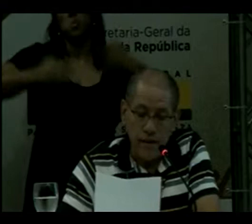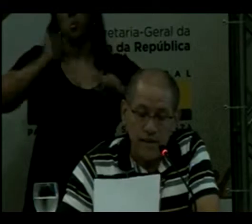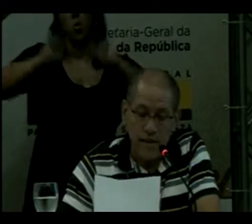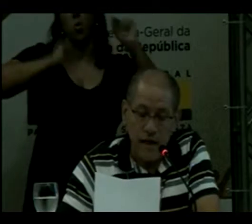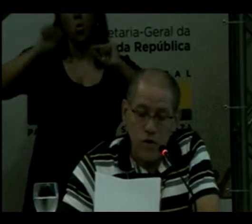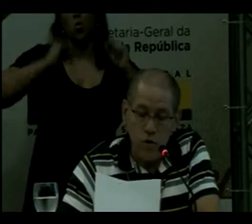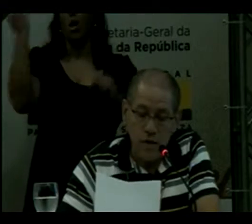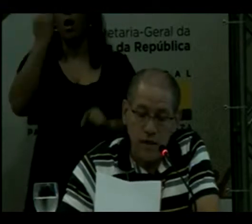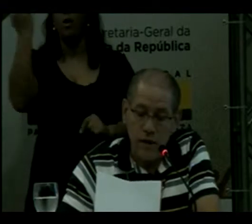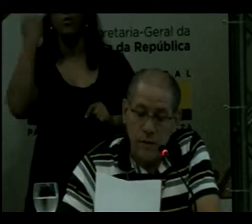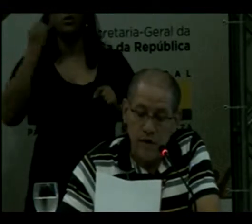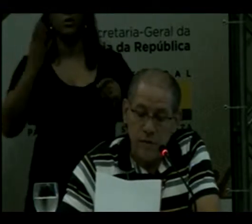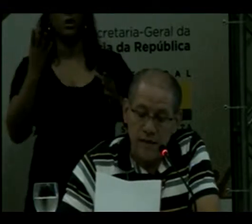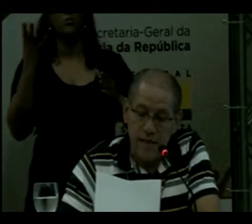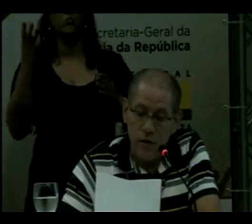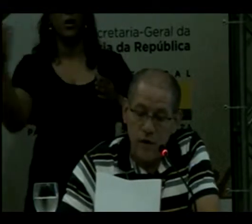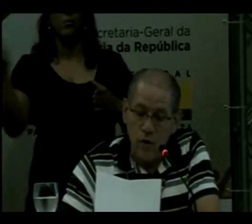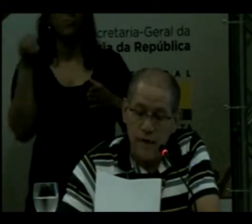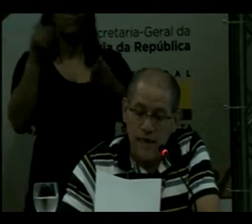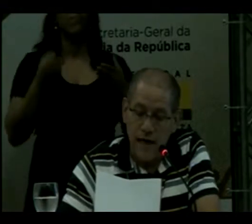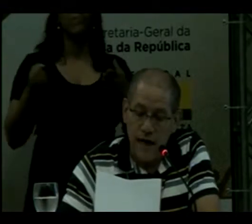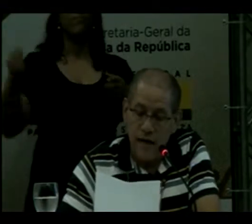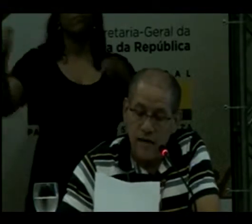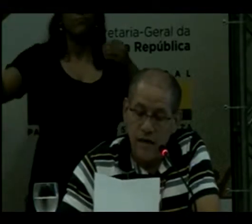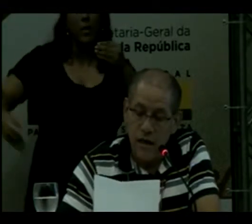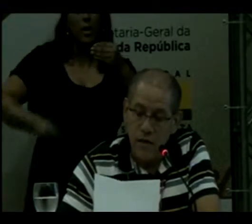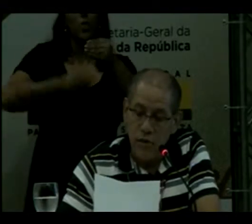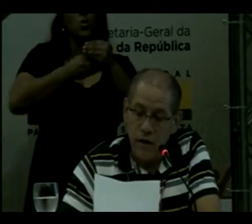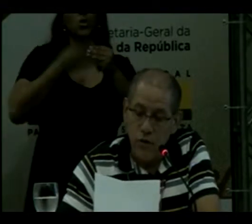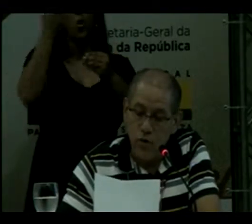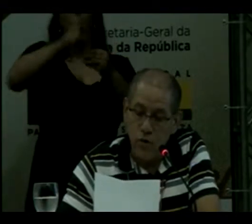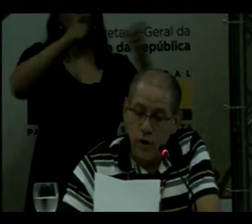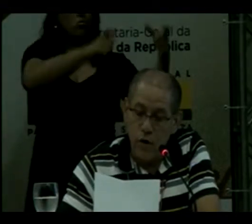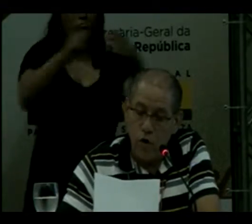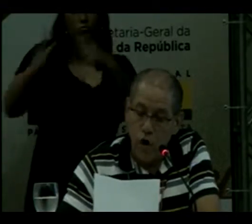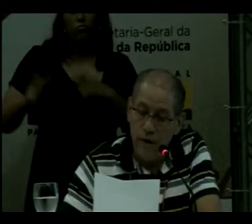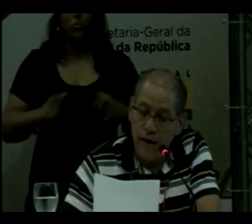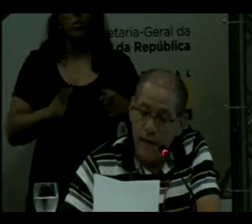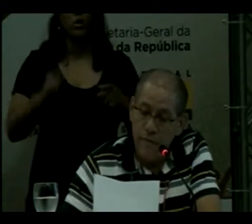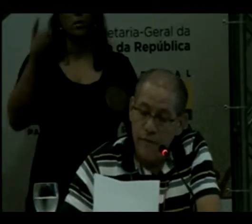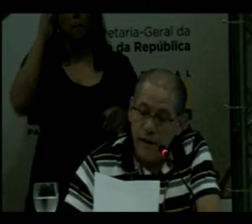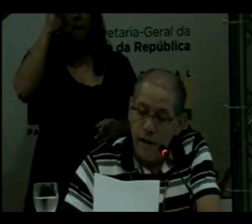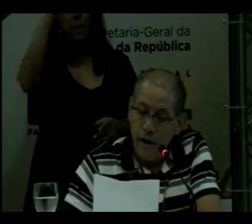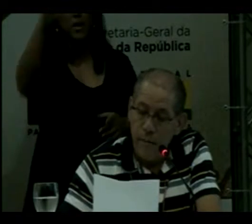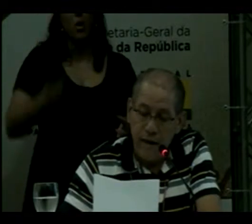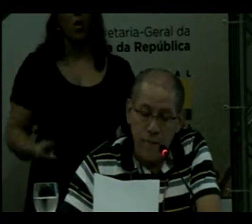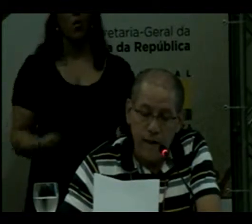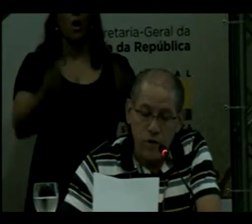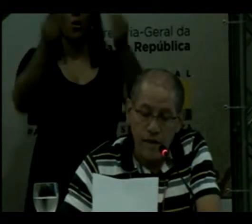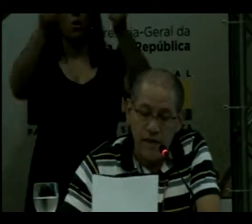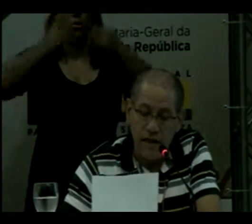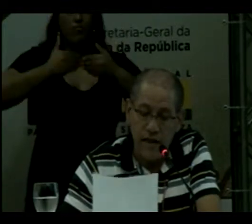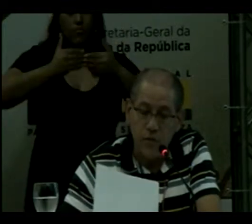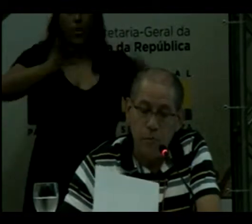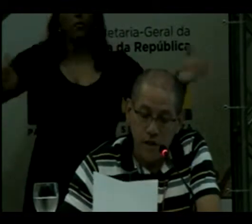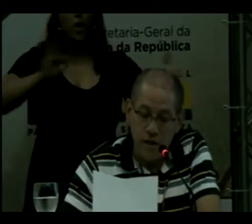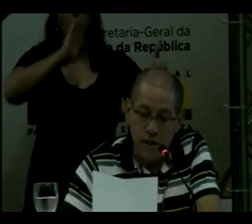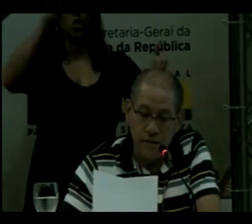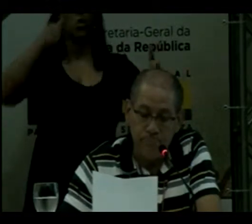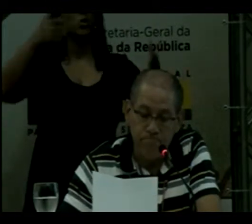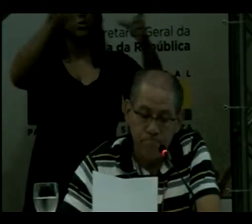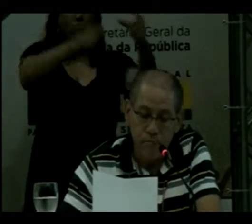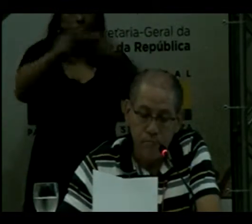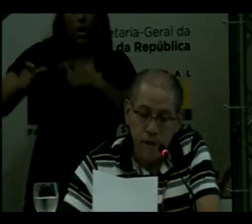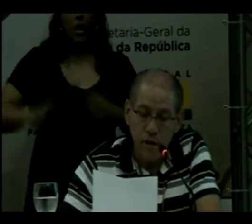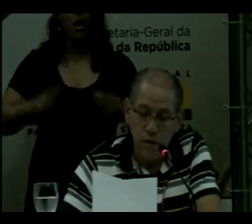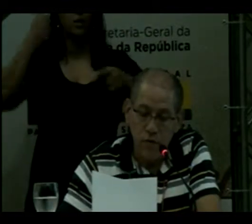a importância da inclusão da participação em outras áreas, sobretudo econômica, ampliar para todas as áreas